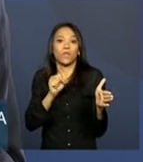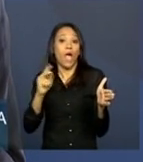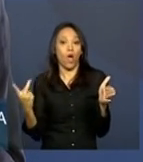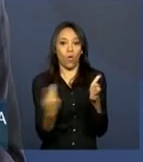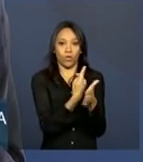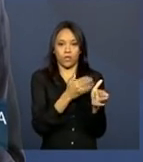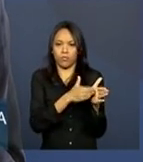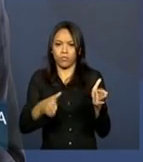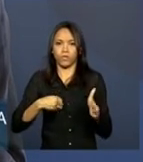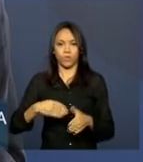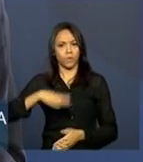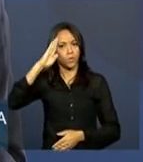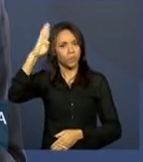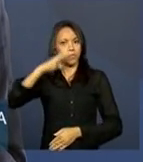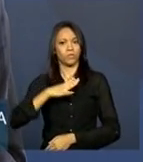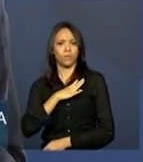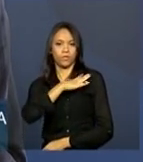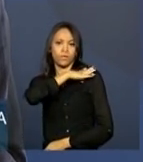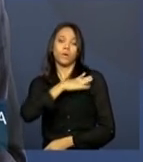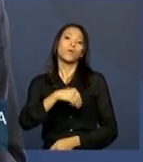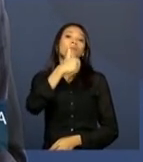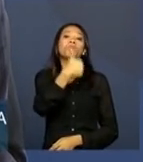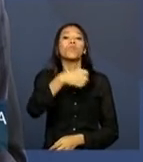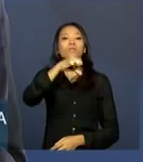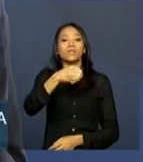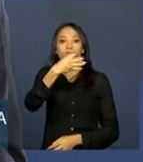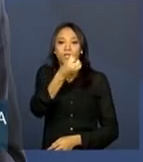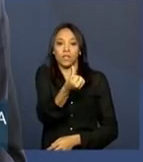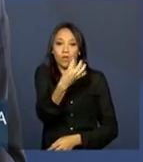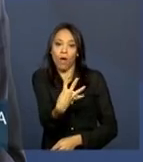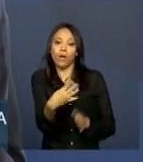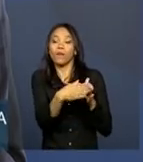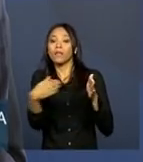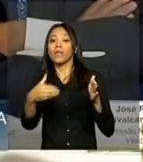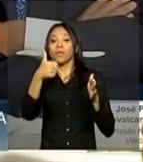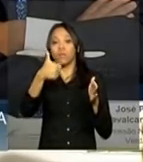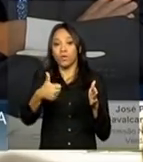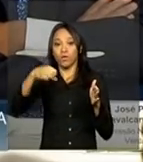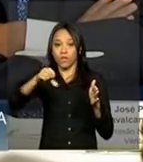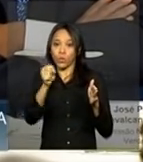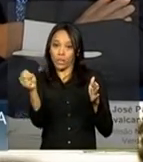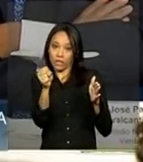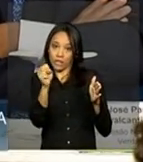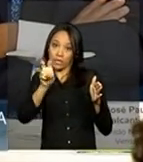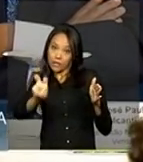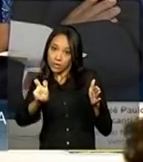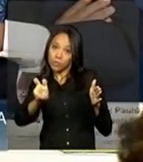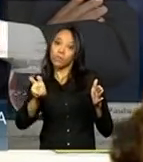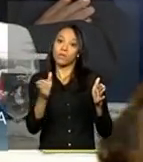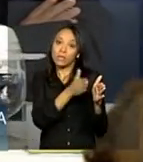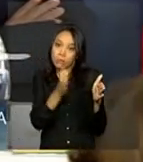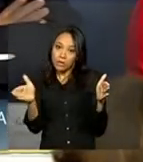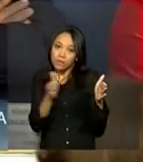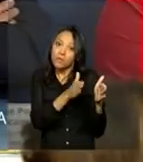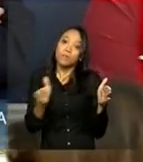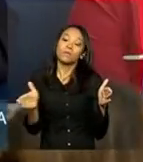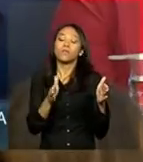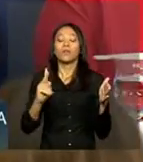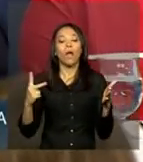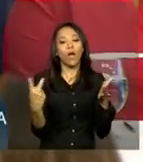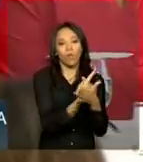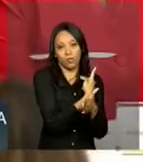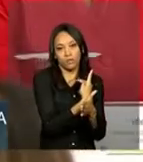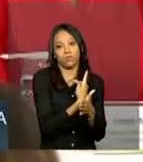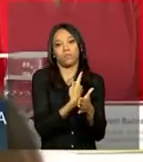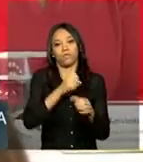ditatorial que se prolongou de 1964 a 1985 em função da Extrema intensidade do quadro de